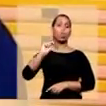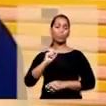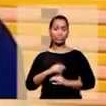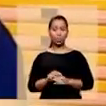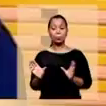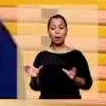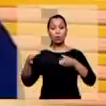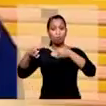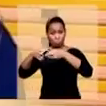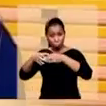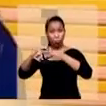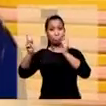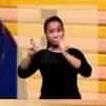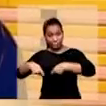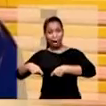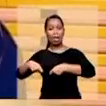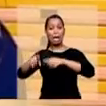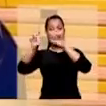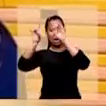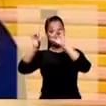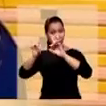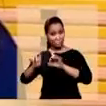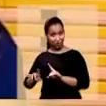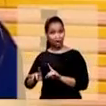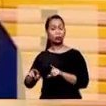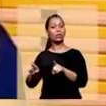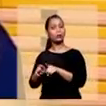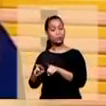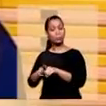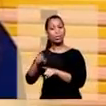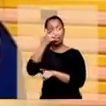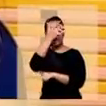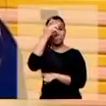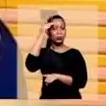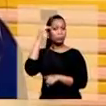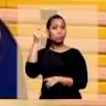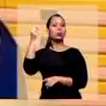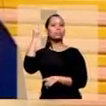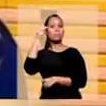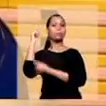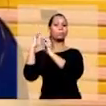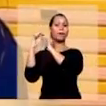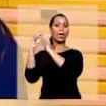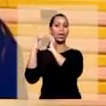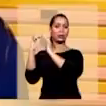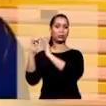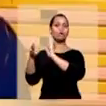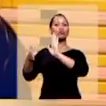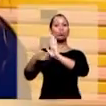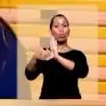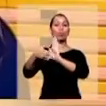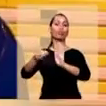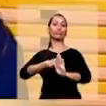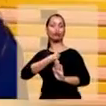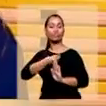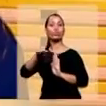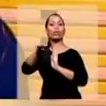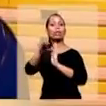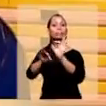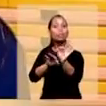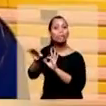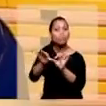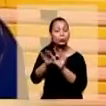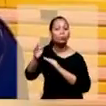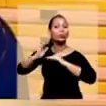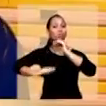que a equipe possa estar mais especializada e auxiliar as pessoas nessa reflexão de propósito de vida, de